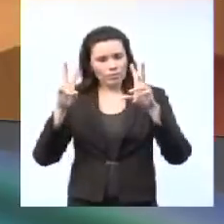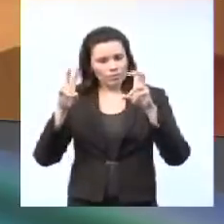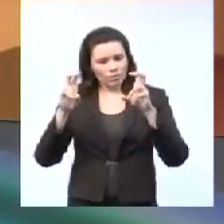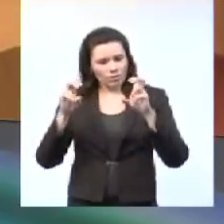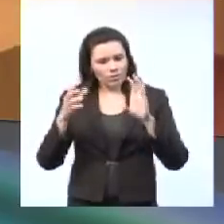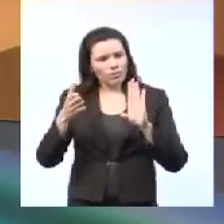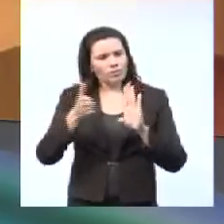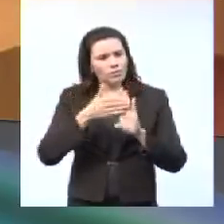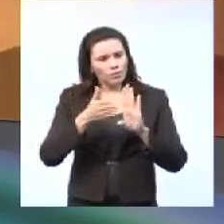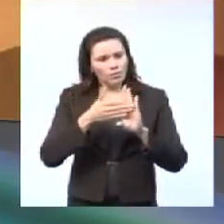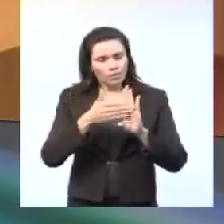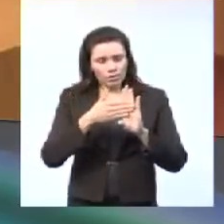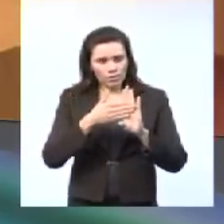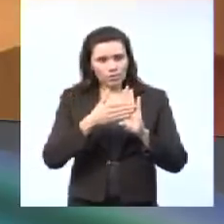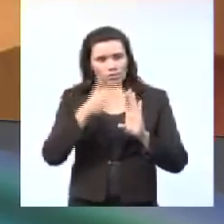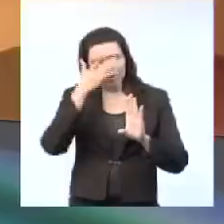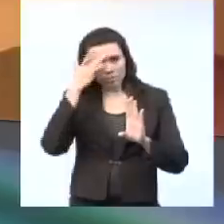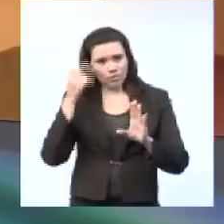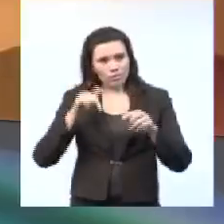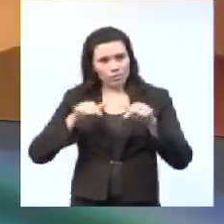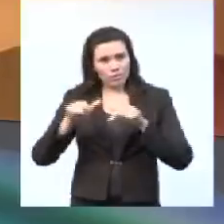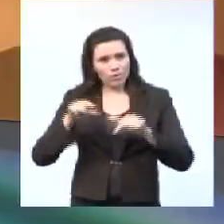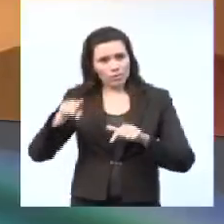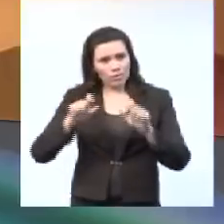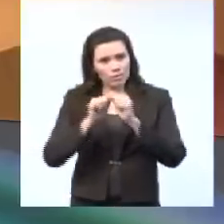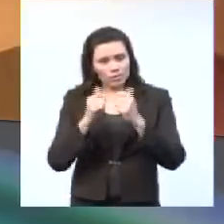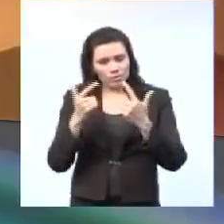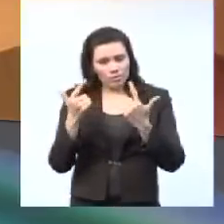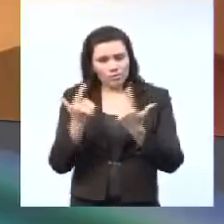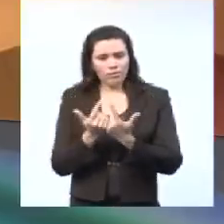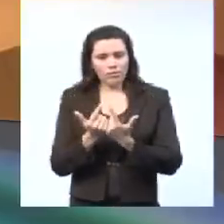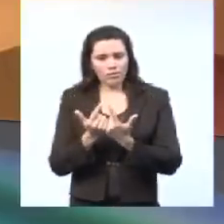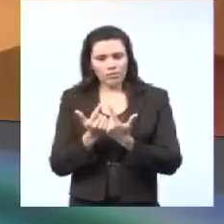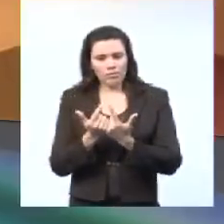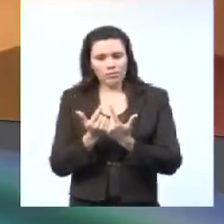proposta dos funcionários da Assembleia Legislativa. Inclusive,